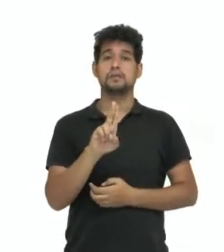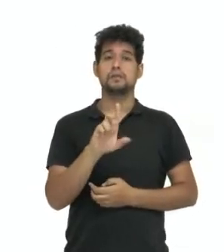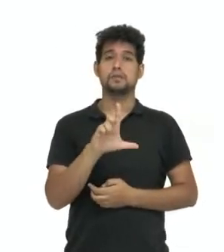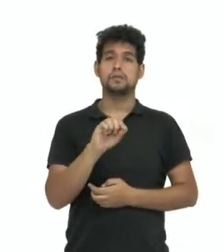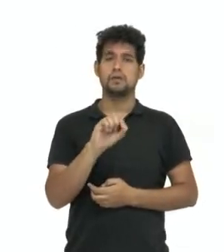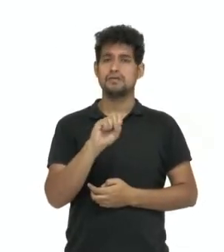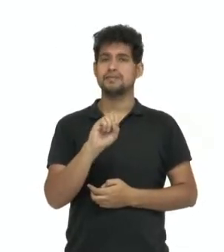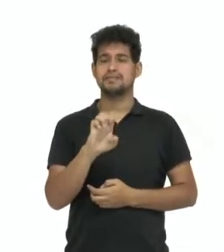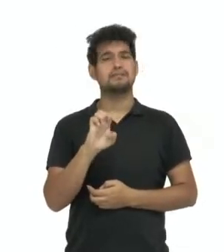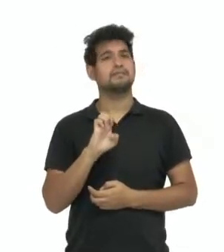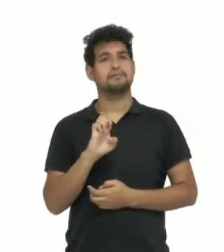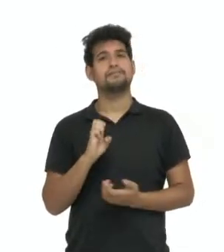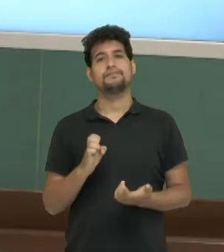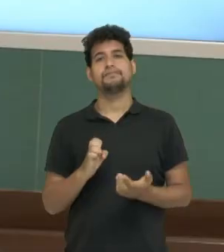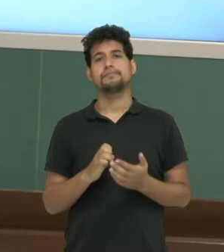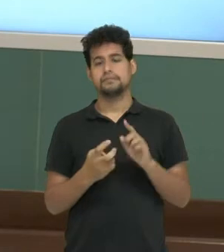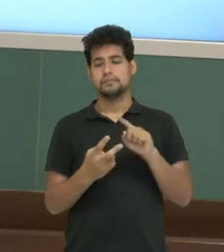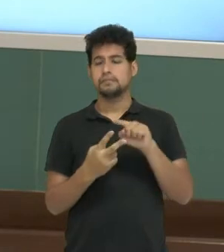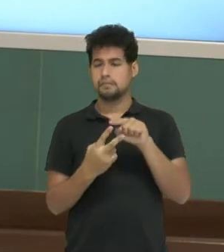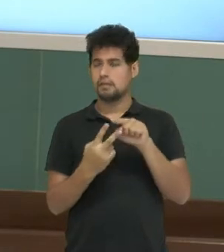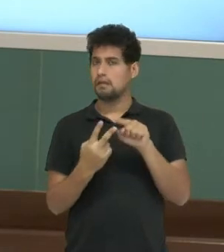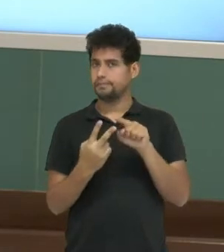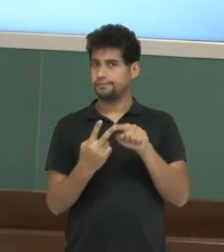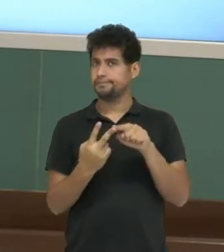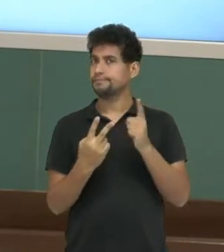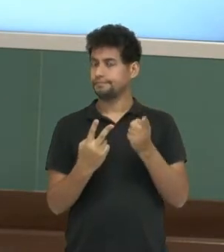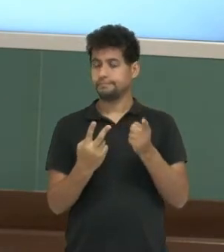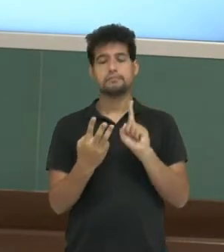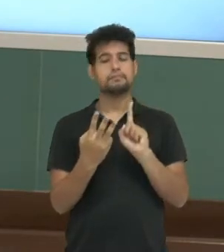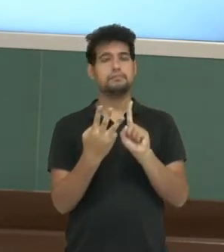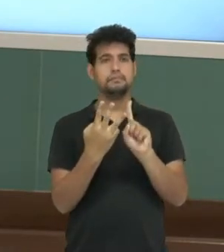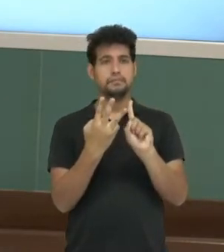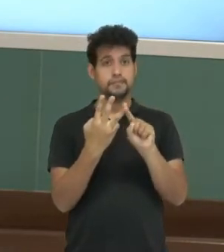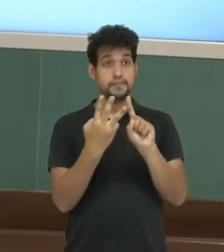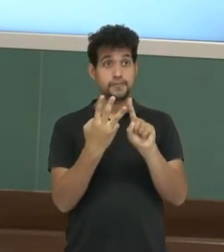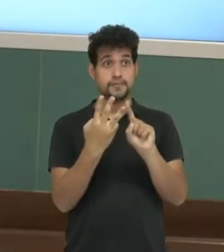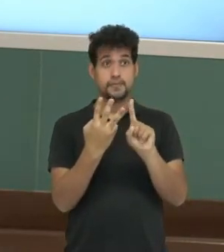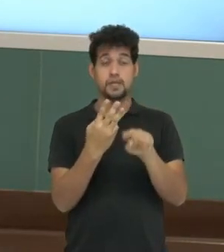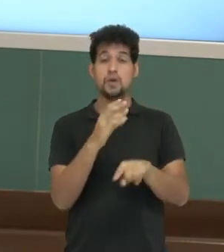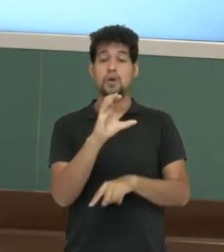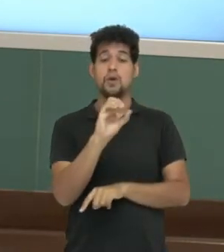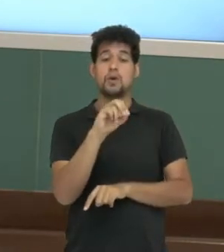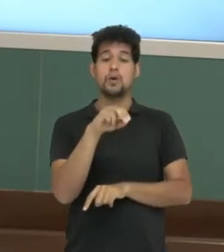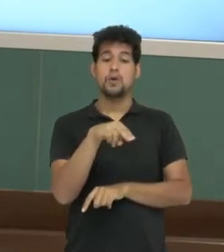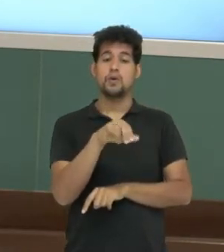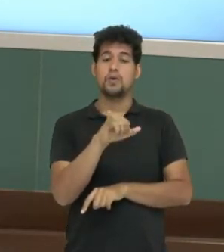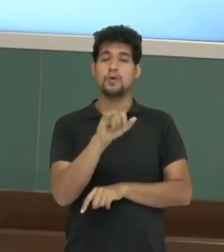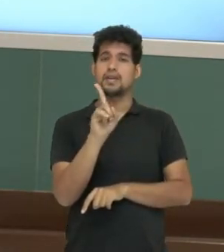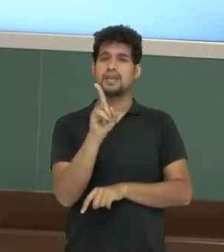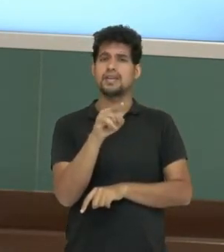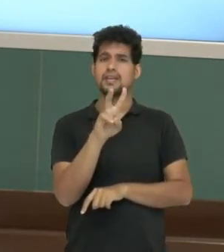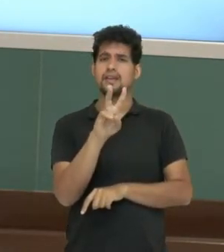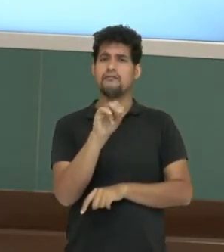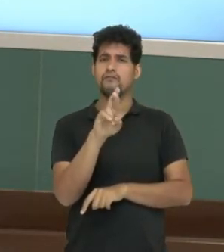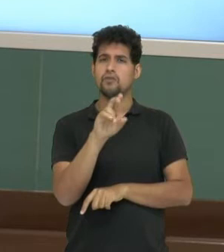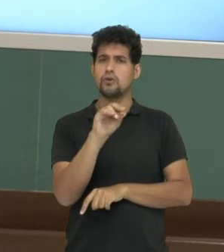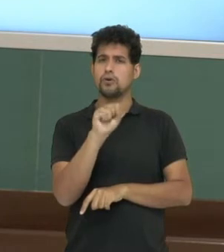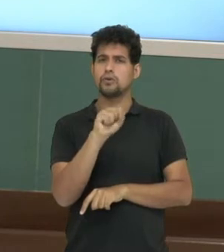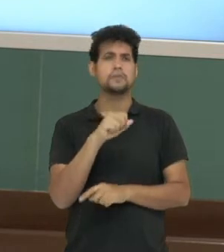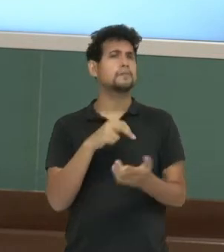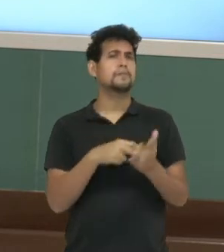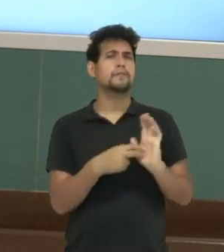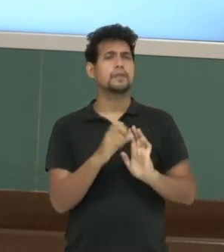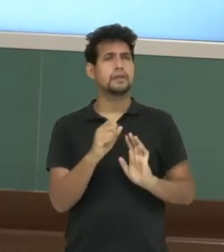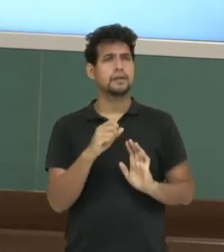são aqueles que se alimentam especificamente dos vegetais. E os onívoros? Os onívoros são aqueles